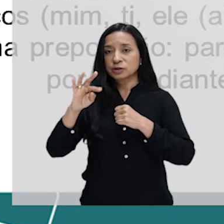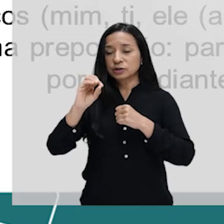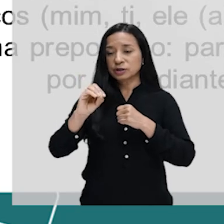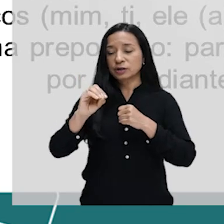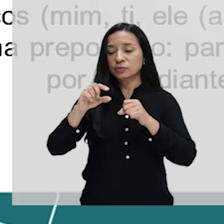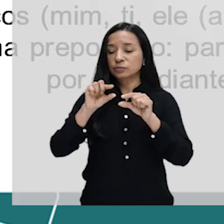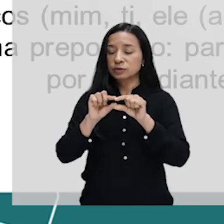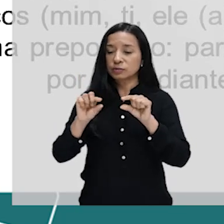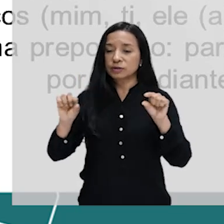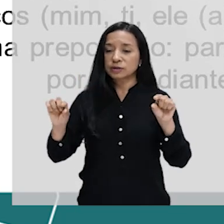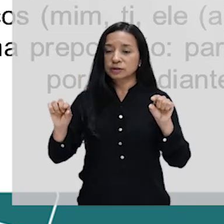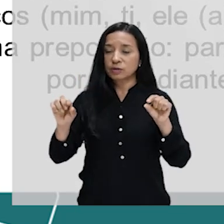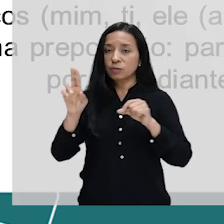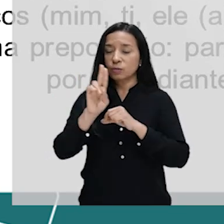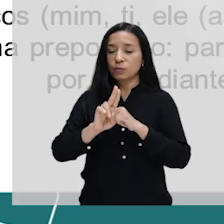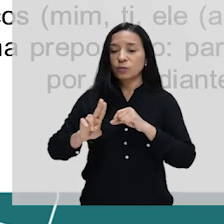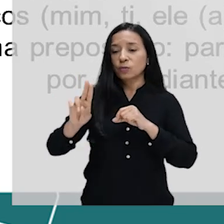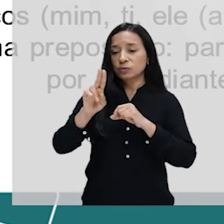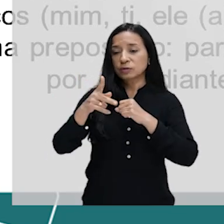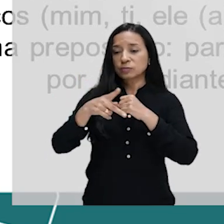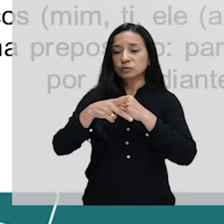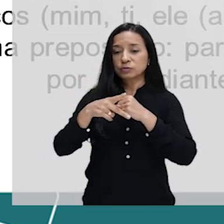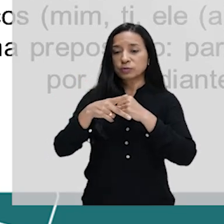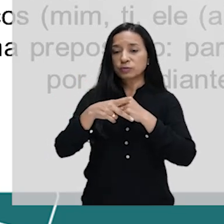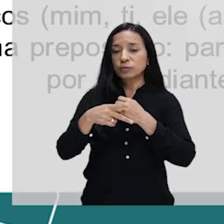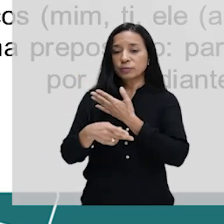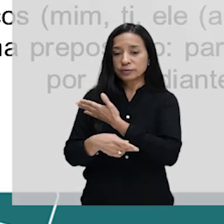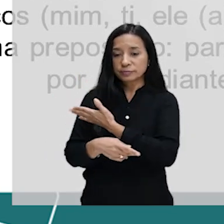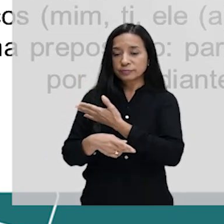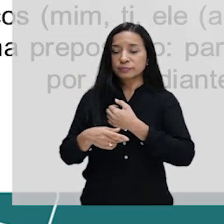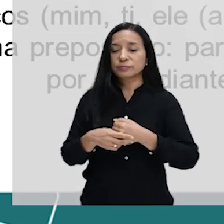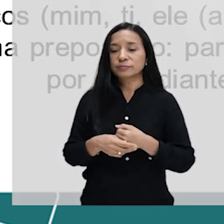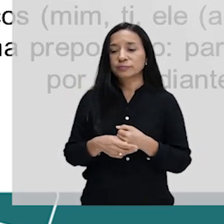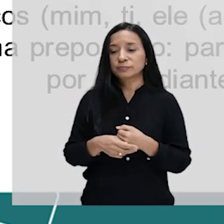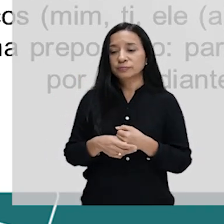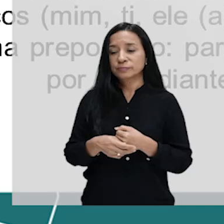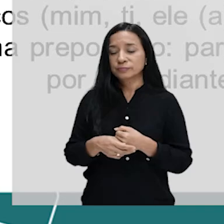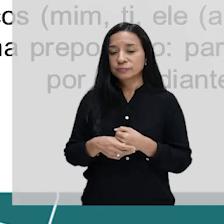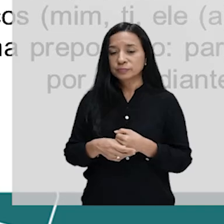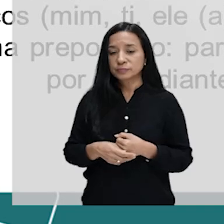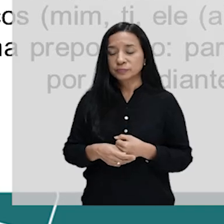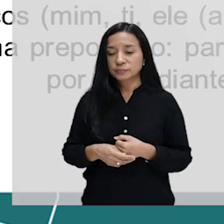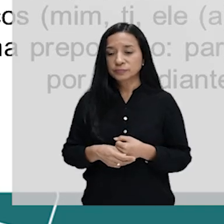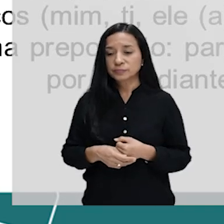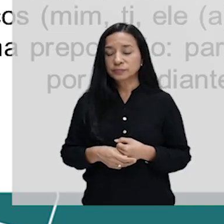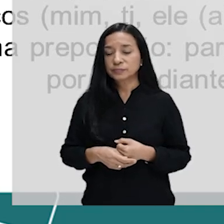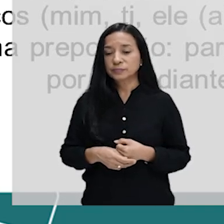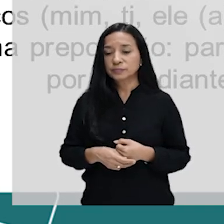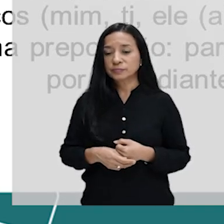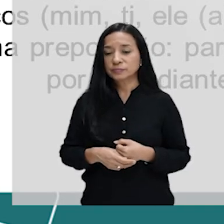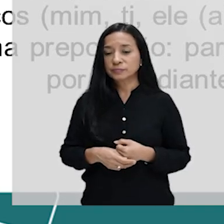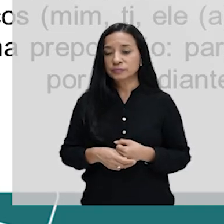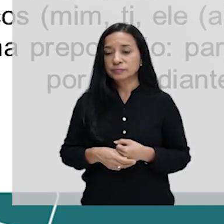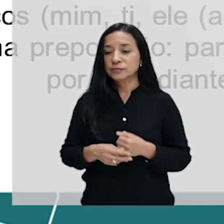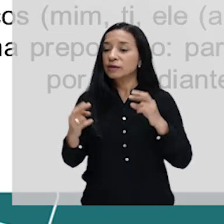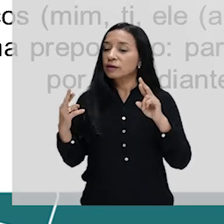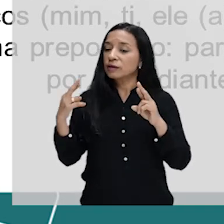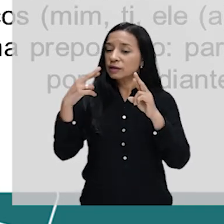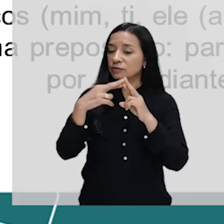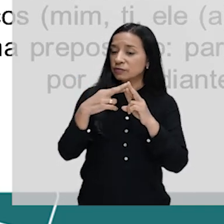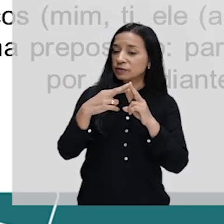caso reto, eu, tu, ele ou ela, nós, vós, eles ou elas, quando nos referimos